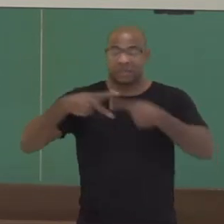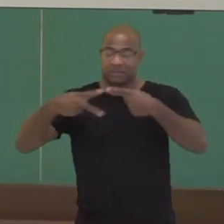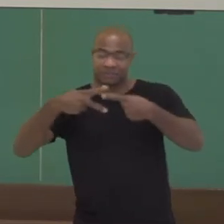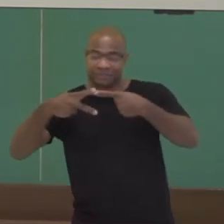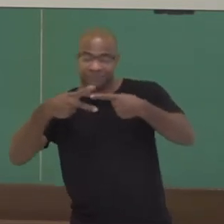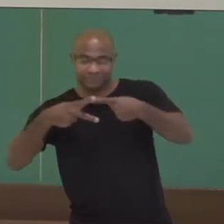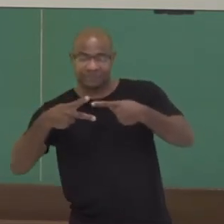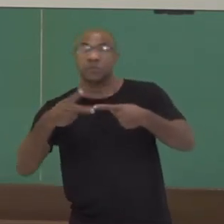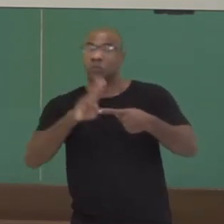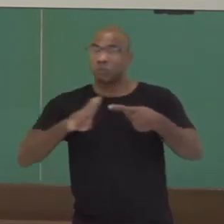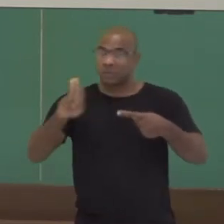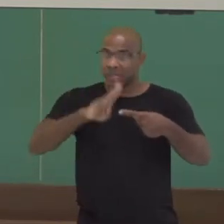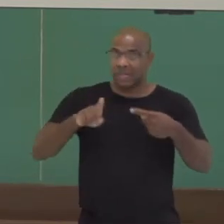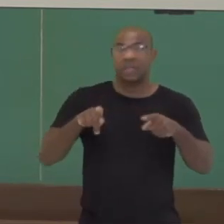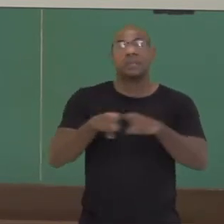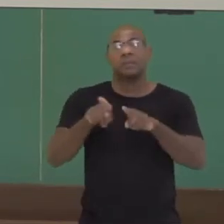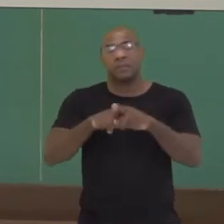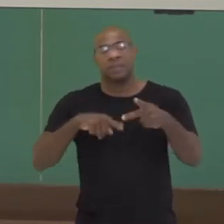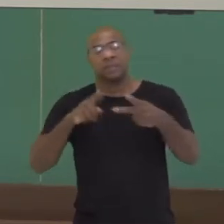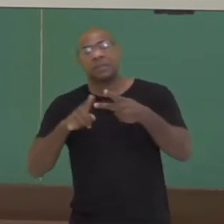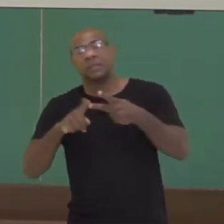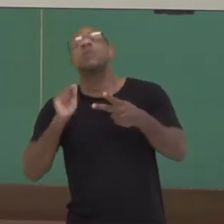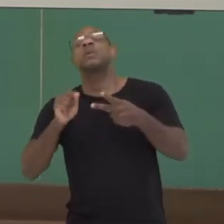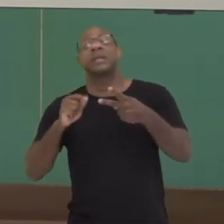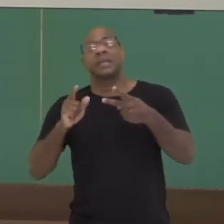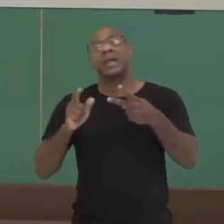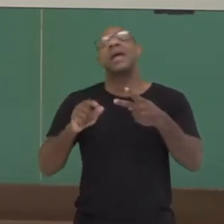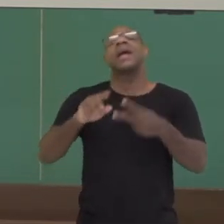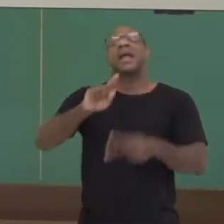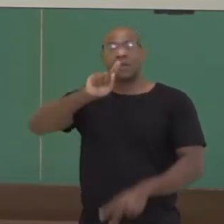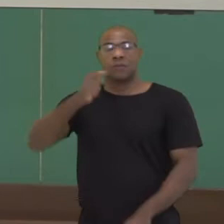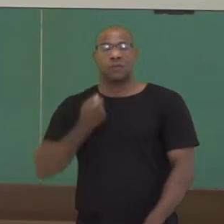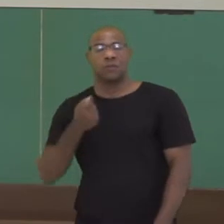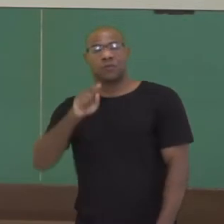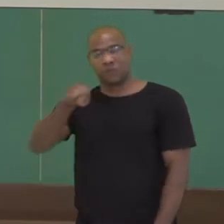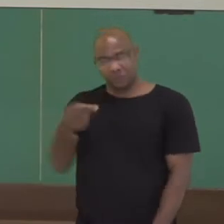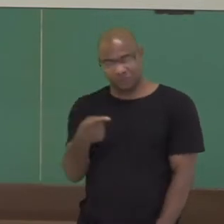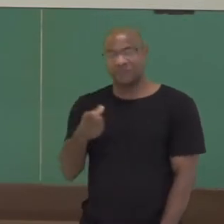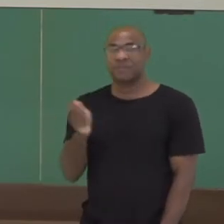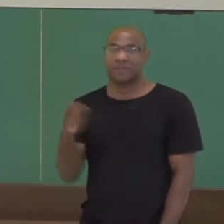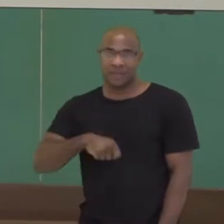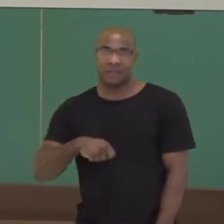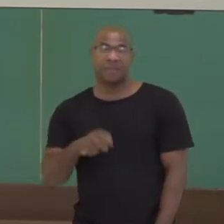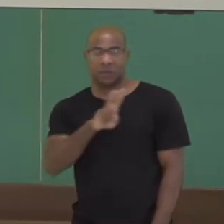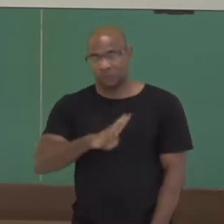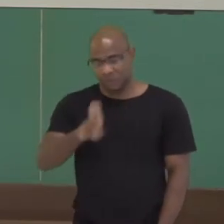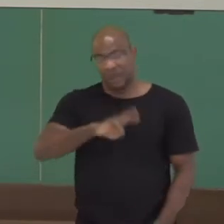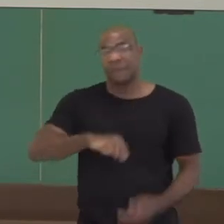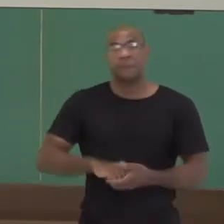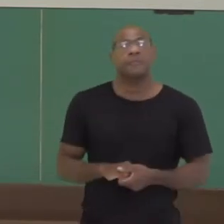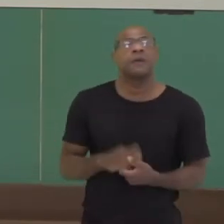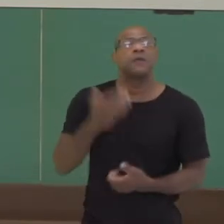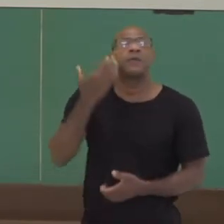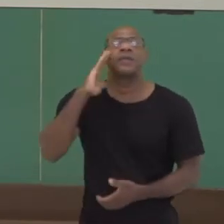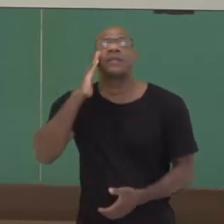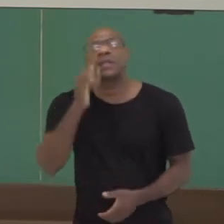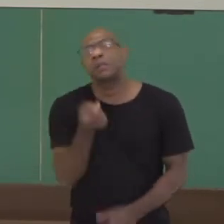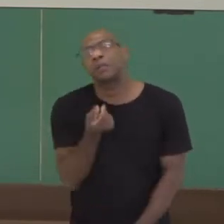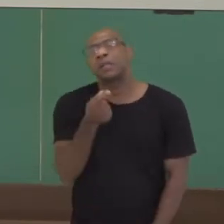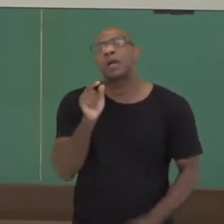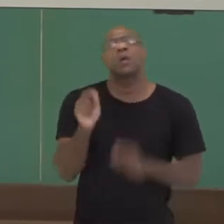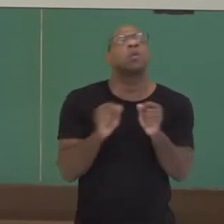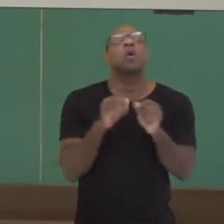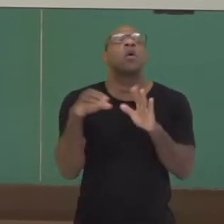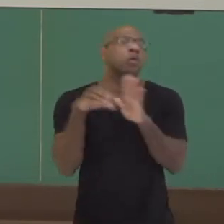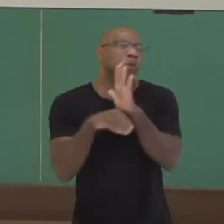ou também na forma decimal. Mas vamos entender um pouquinho qual é a